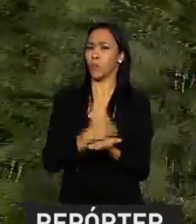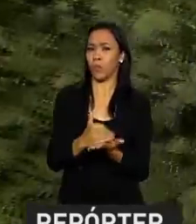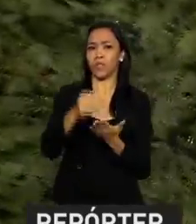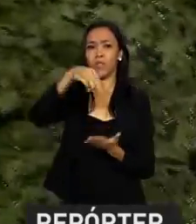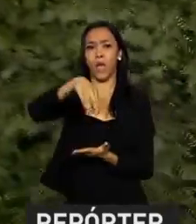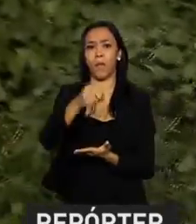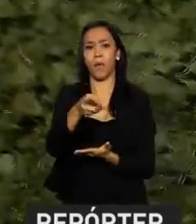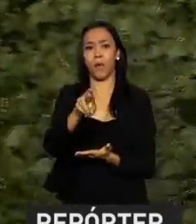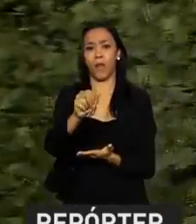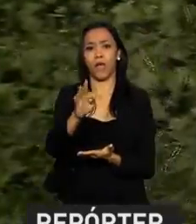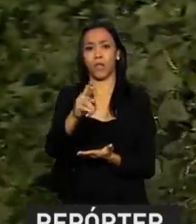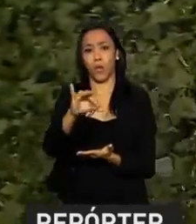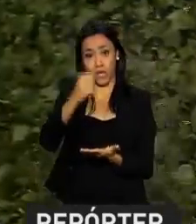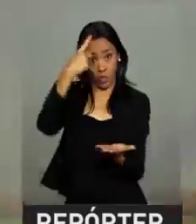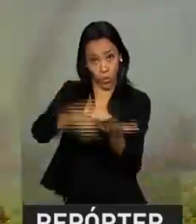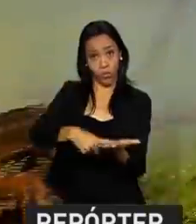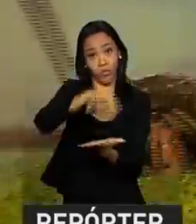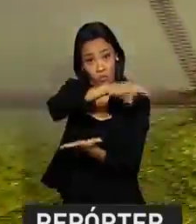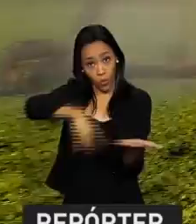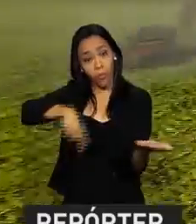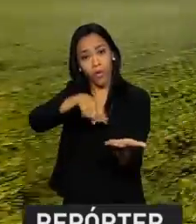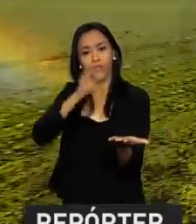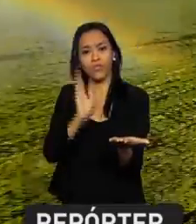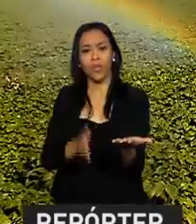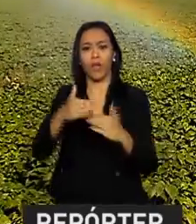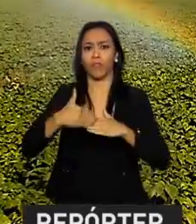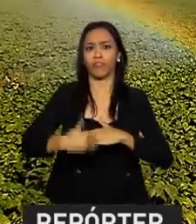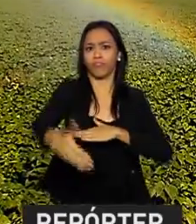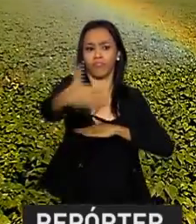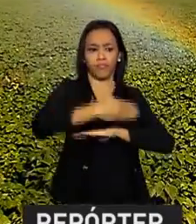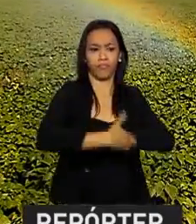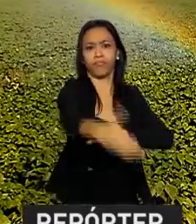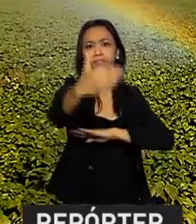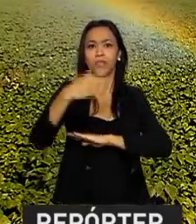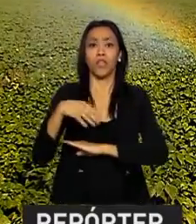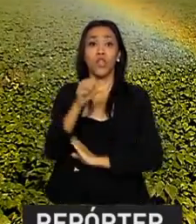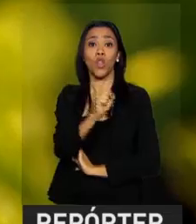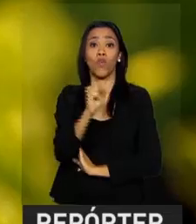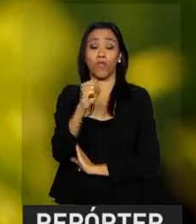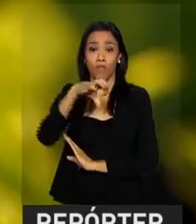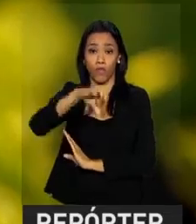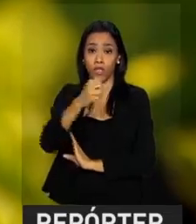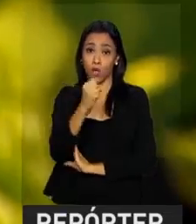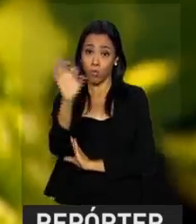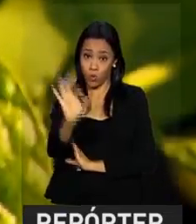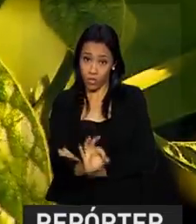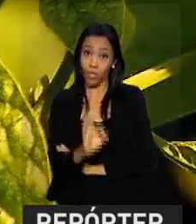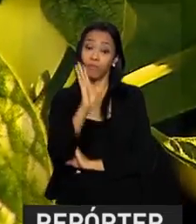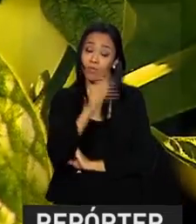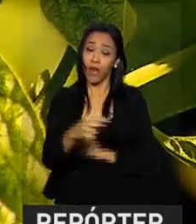da soja na Amazônia aumentou em mais de 2 milhões de hectares. Mais de 98% da área está alinhada